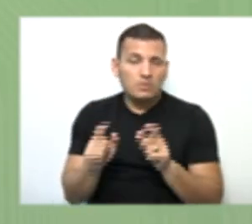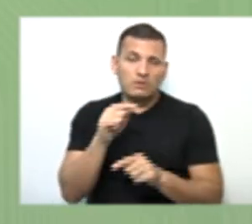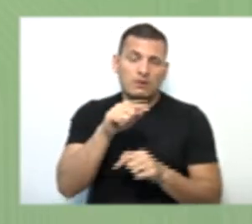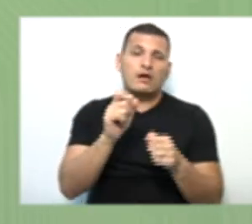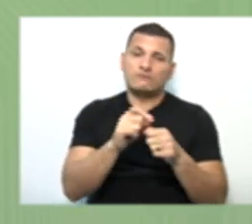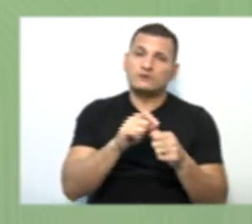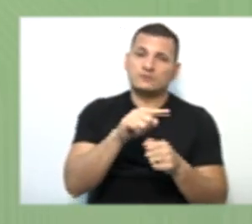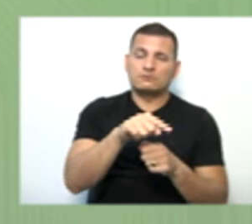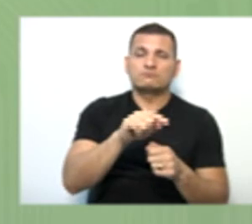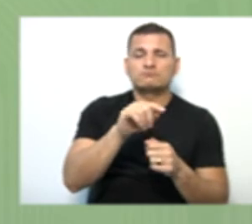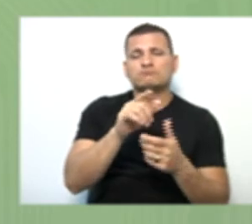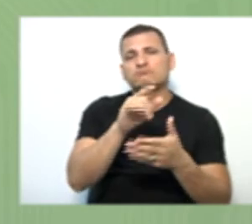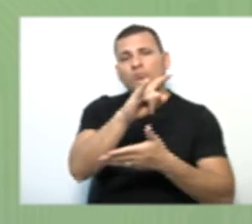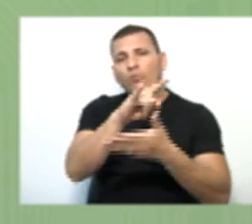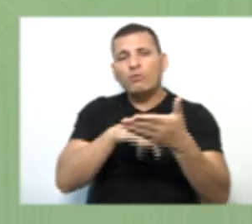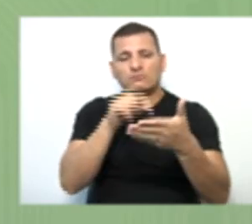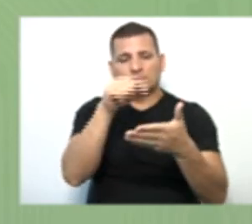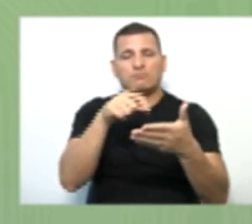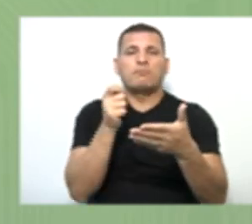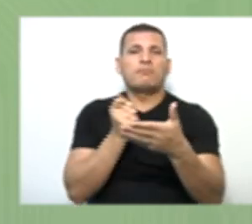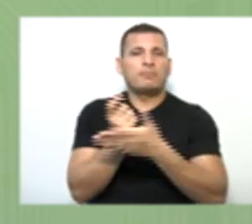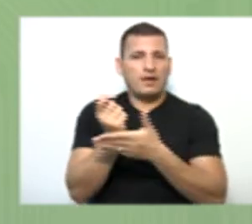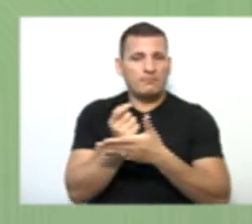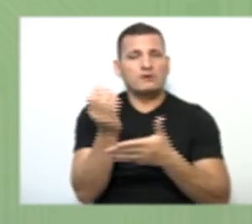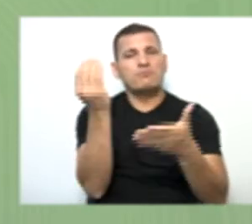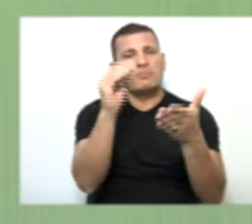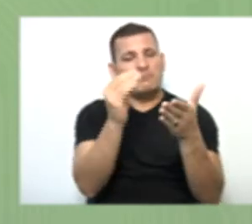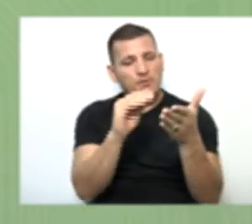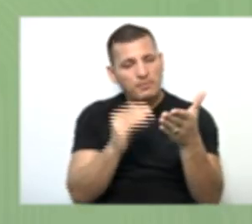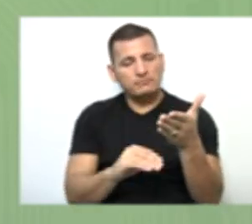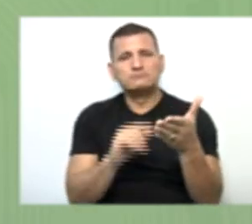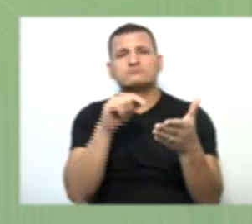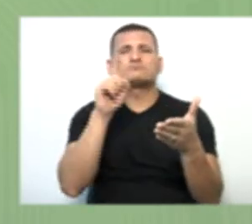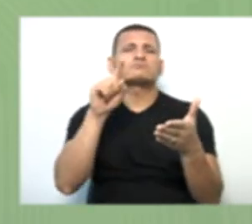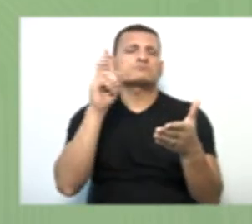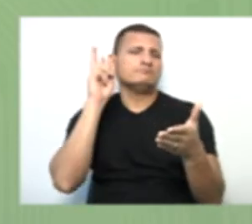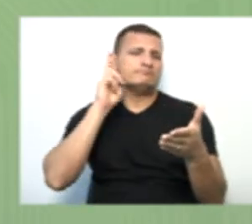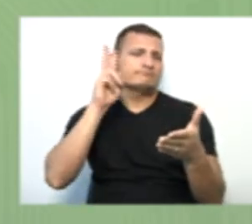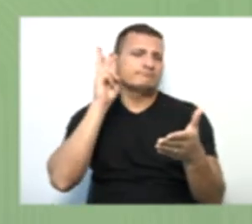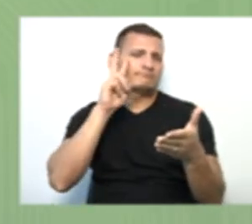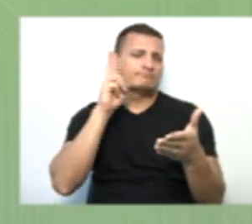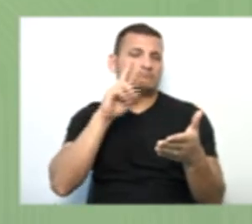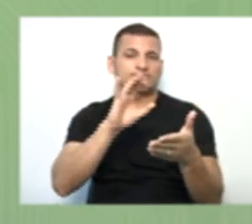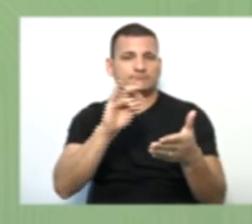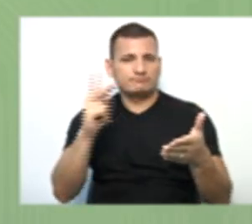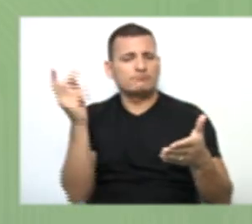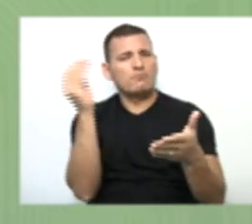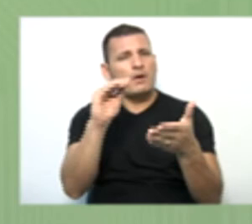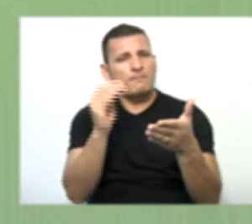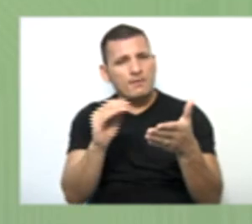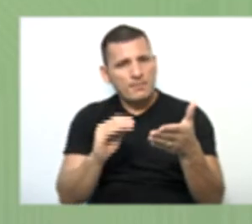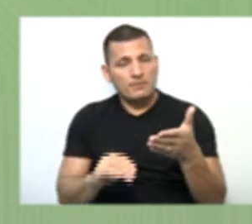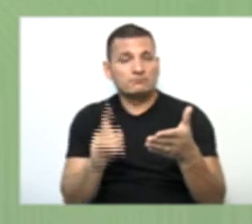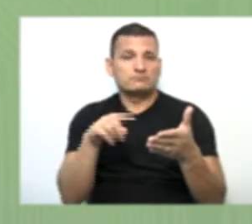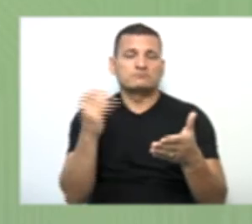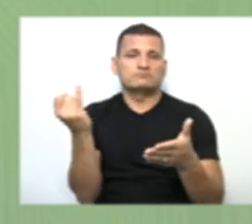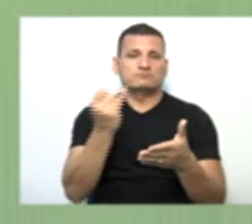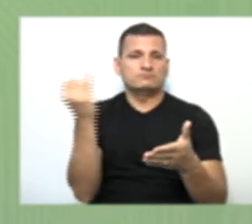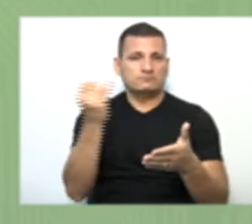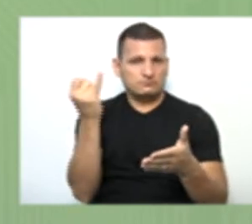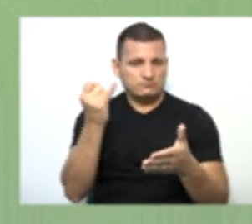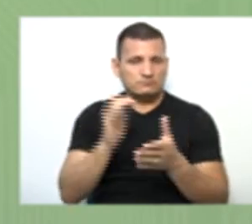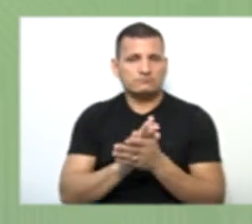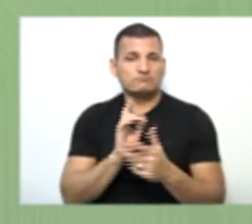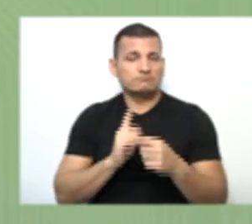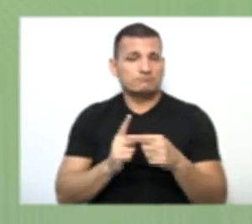os valores da folha, certo? Para gerar o quê? Uma história da cooperativa. E isso é muito importante. Por quê? Porque ela